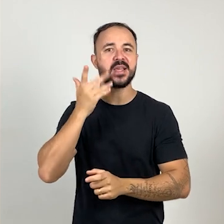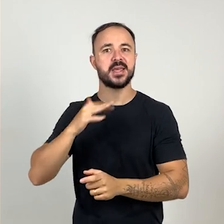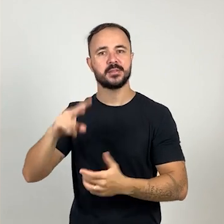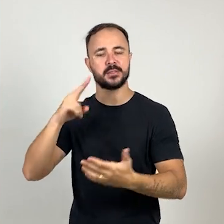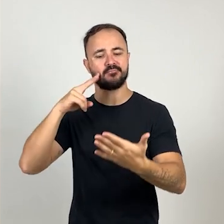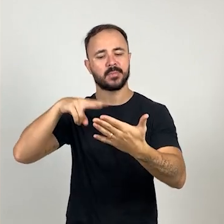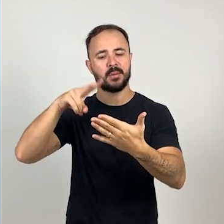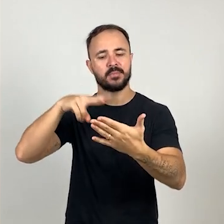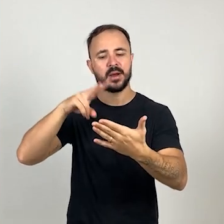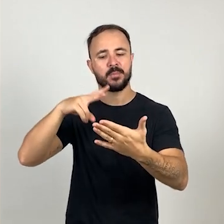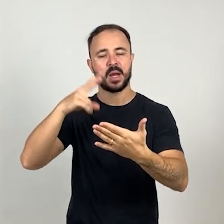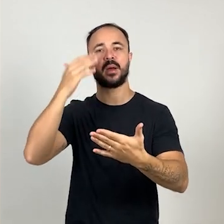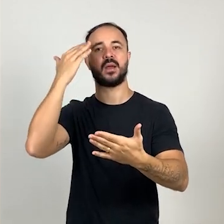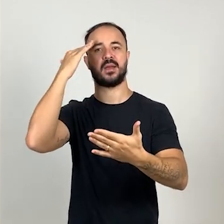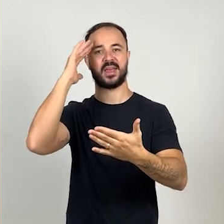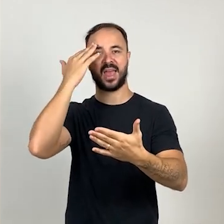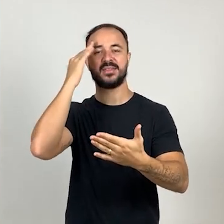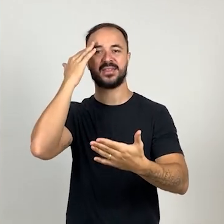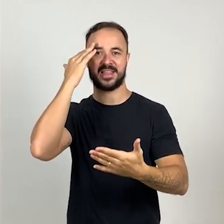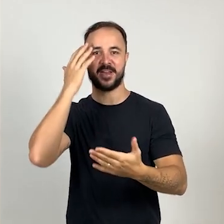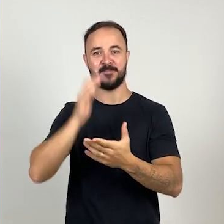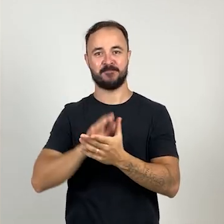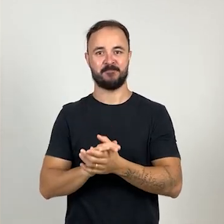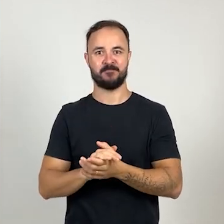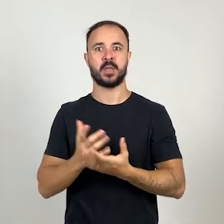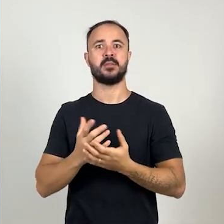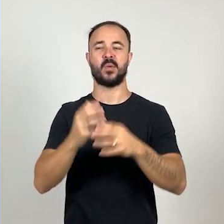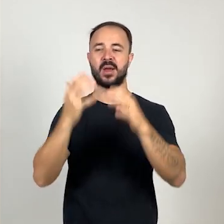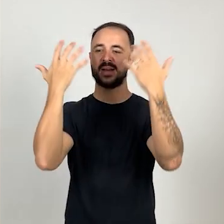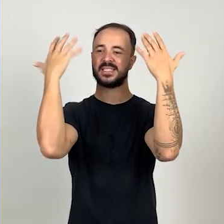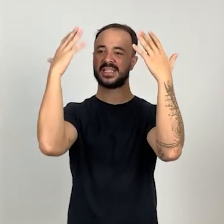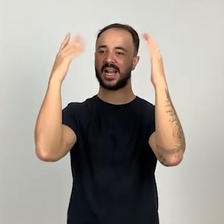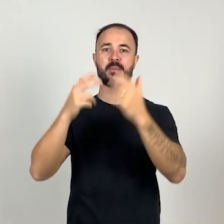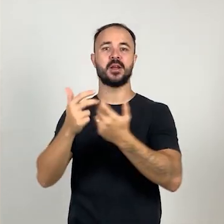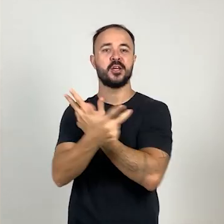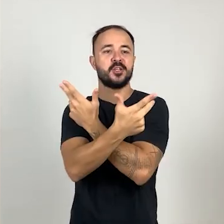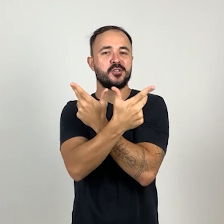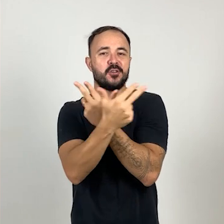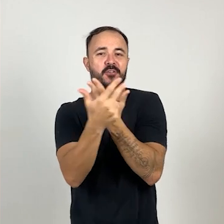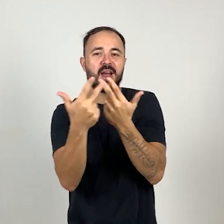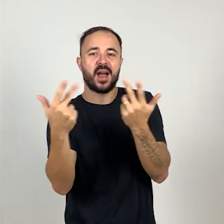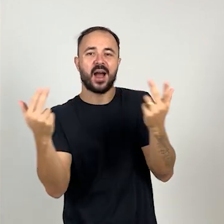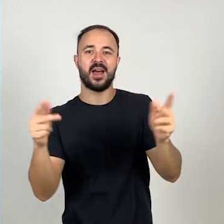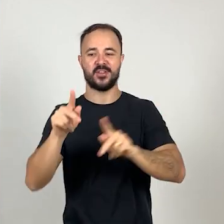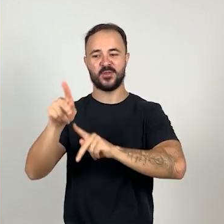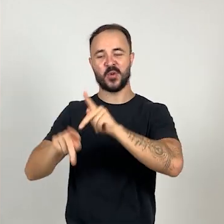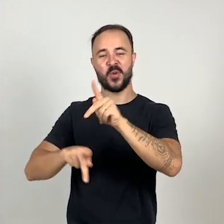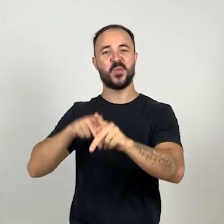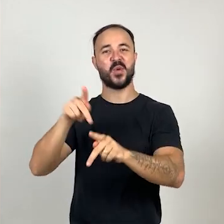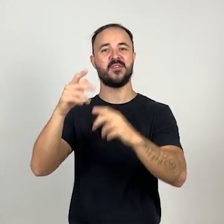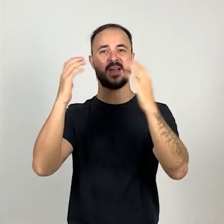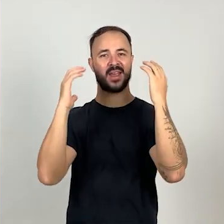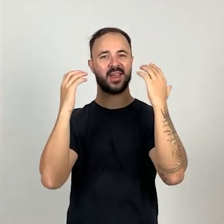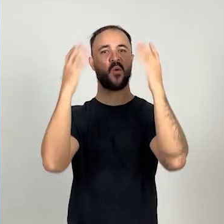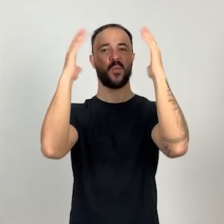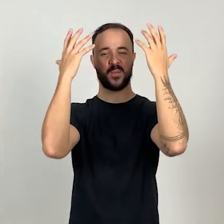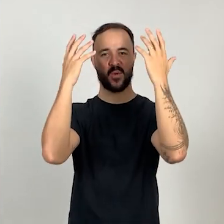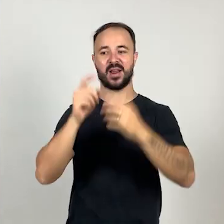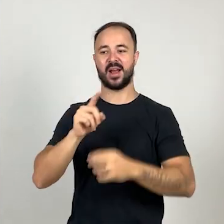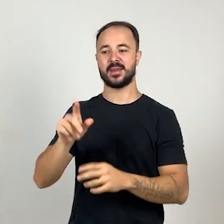infantil. Amoras é uma obra que celebra a diversidade e promove a valorização da cultura